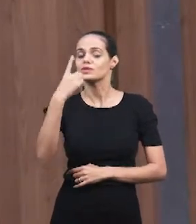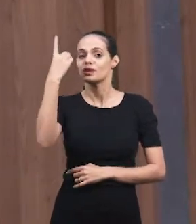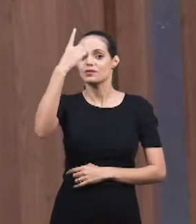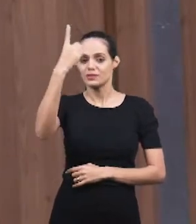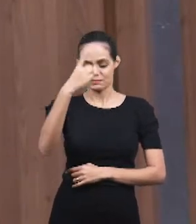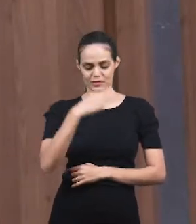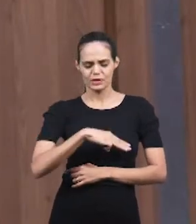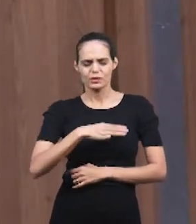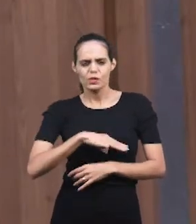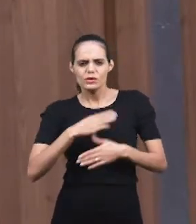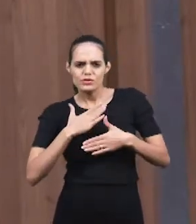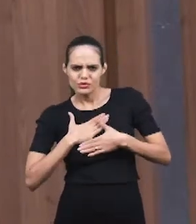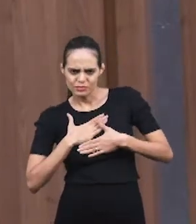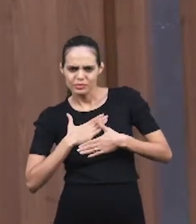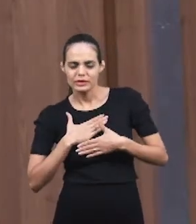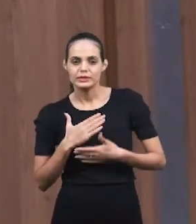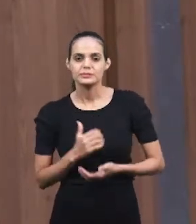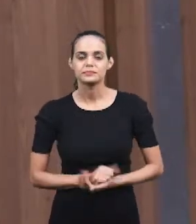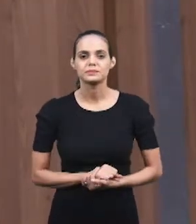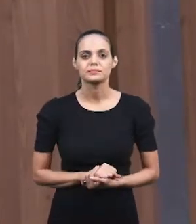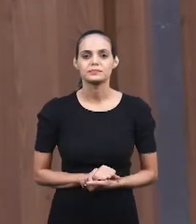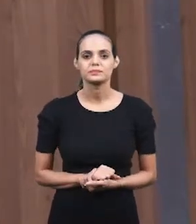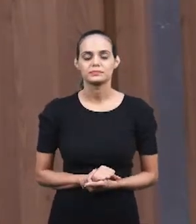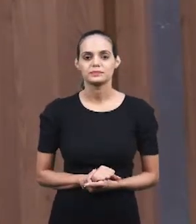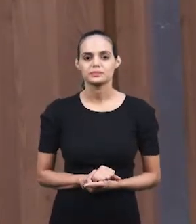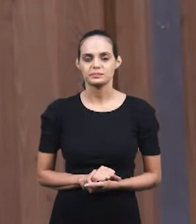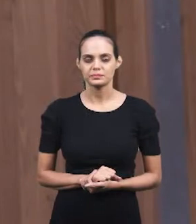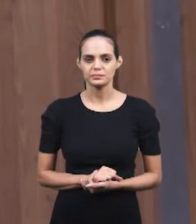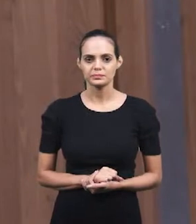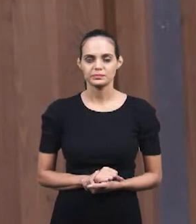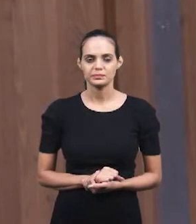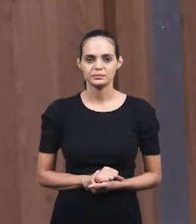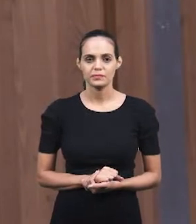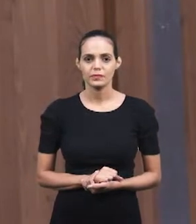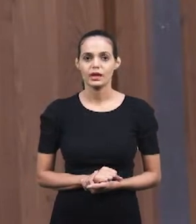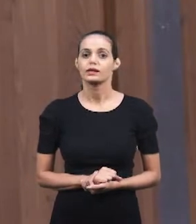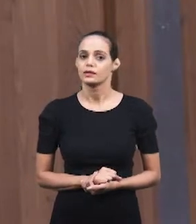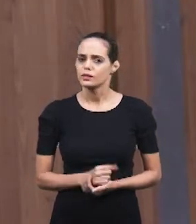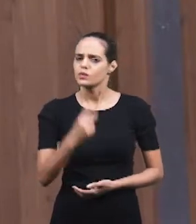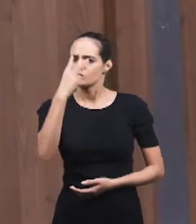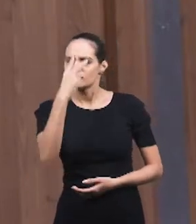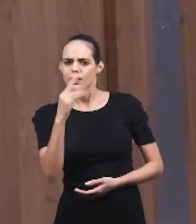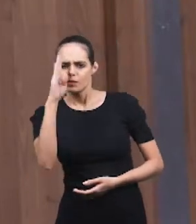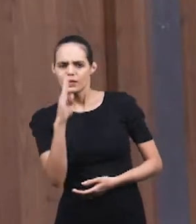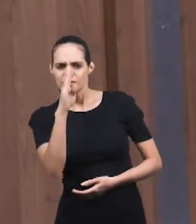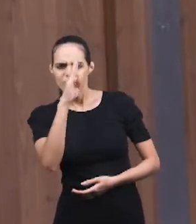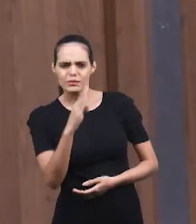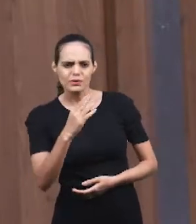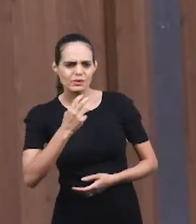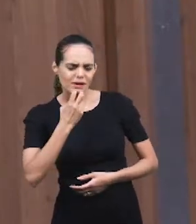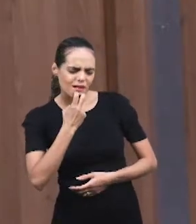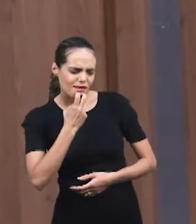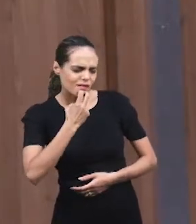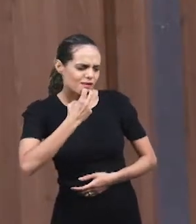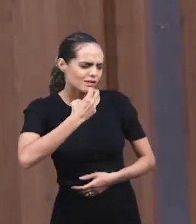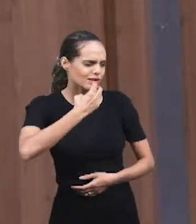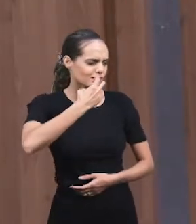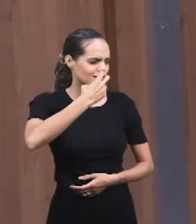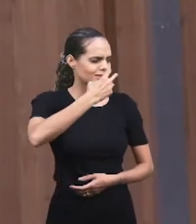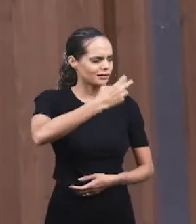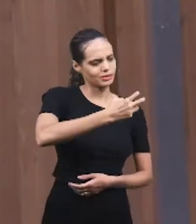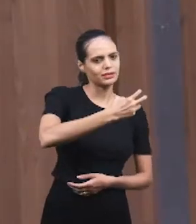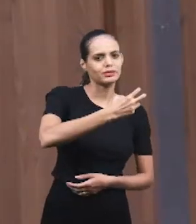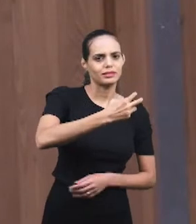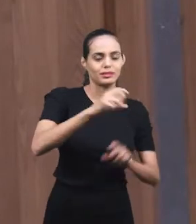expressão usada aqui pelo nosso irmão Iderli, quando o cego Bartimeu gritou isto, ou seja, usou essa